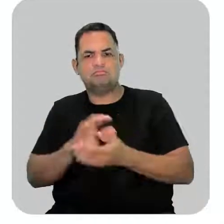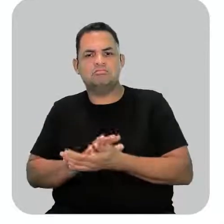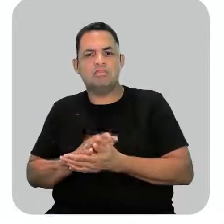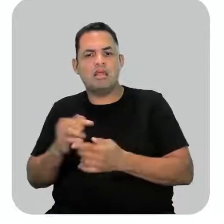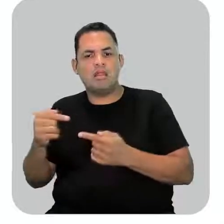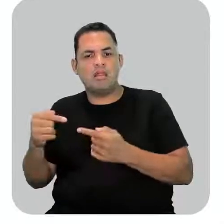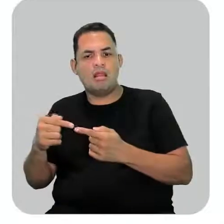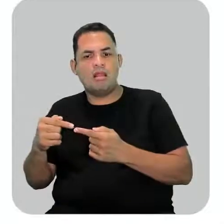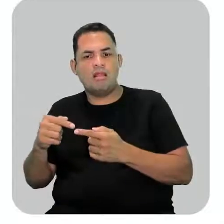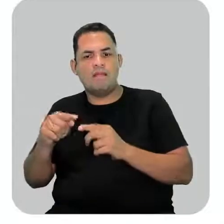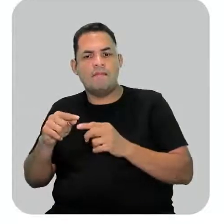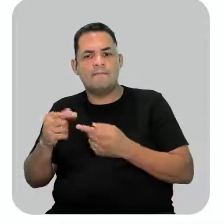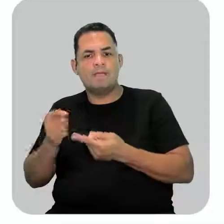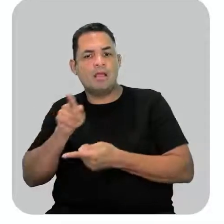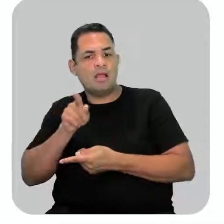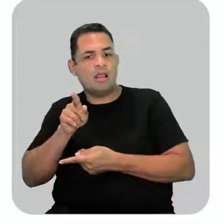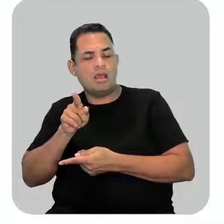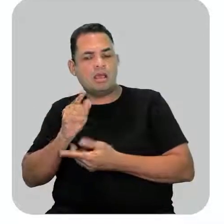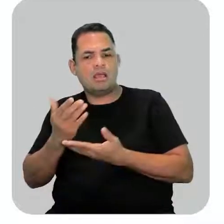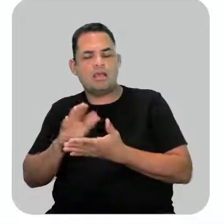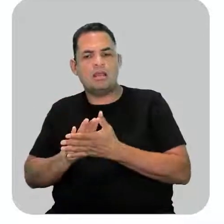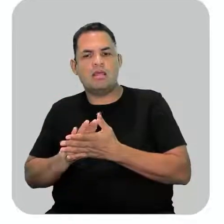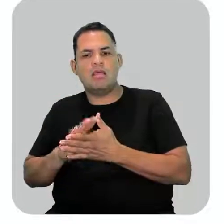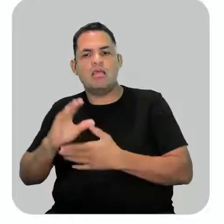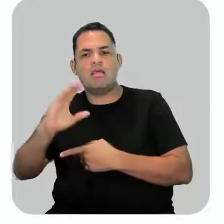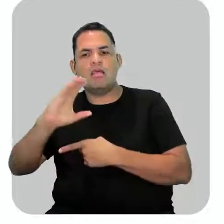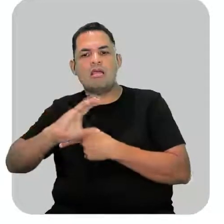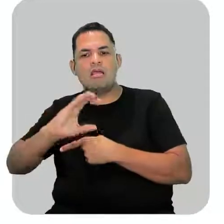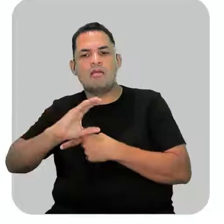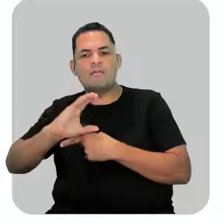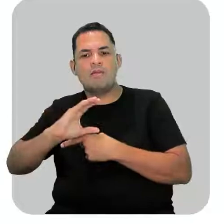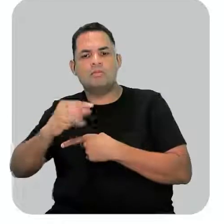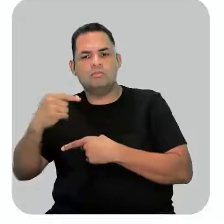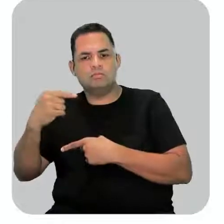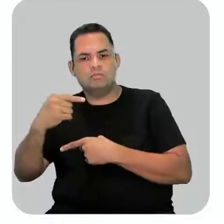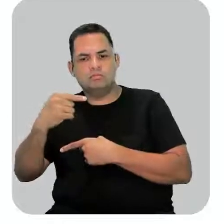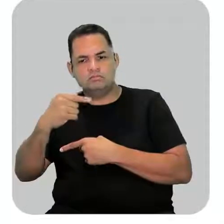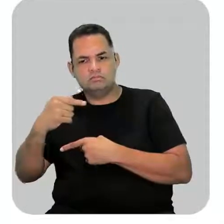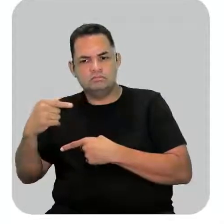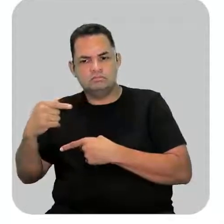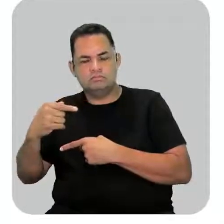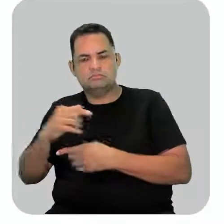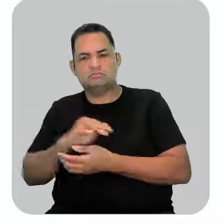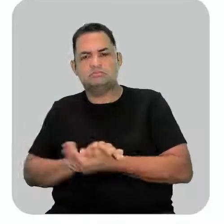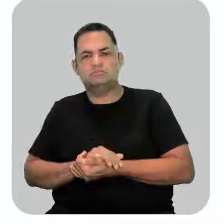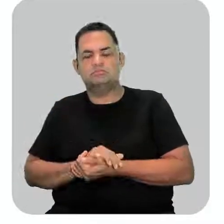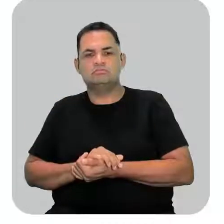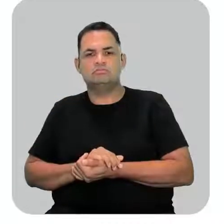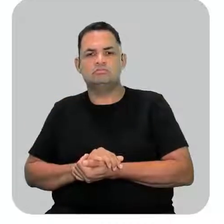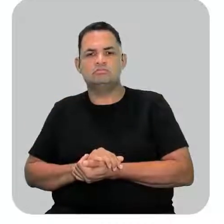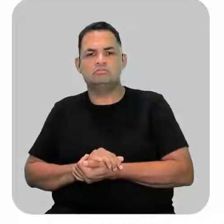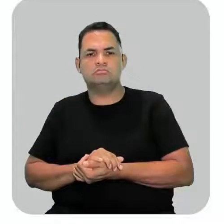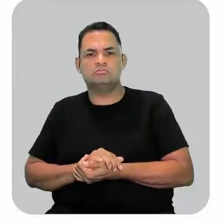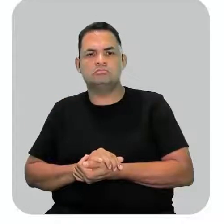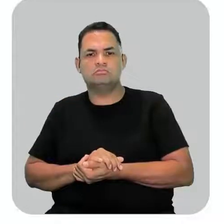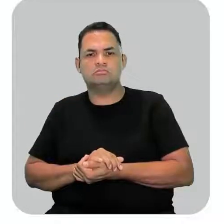ligada lá, ó, aquele carbono lá da ponta, que é uma ramificação saindo do benzeno, e aquele carbono,